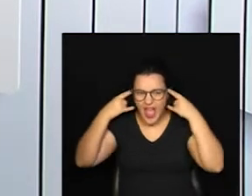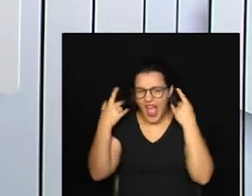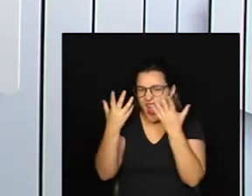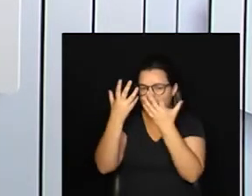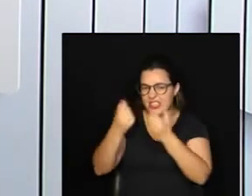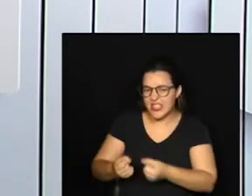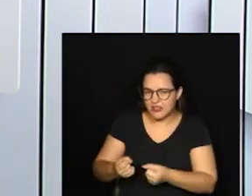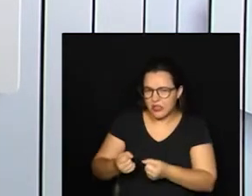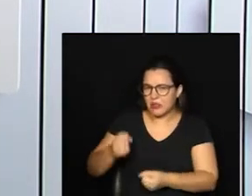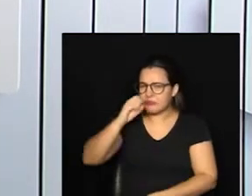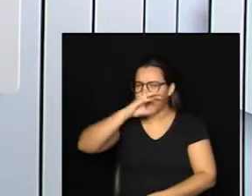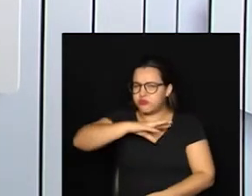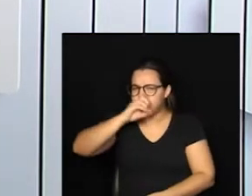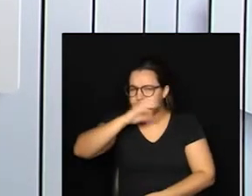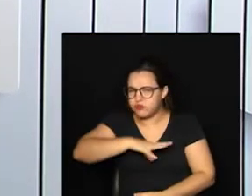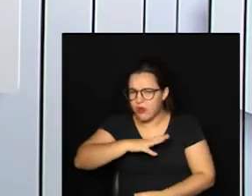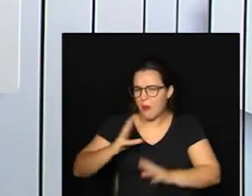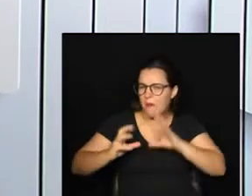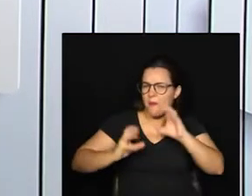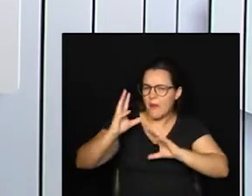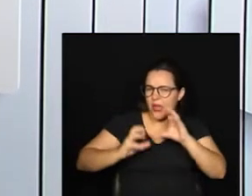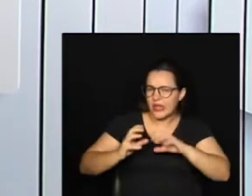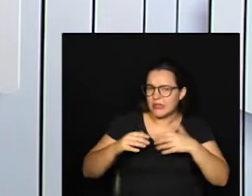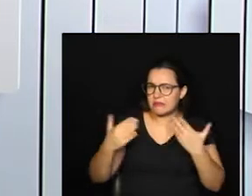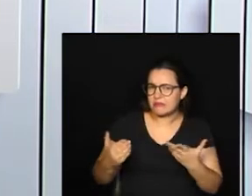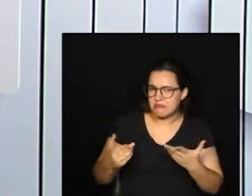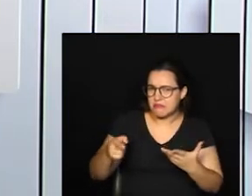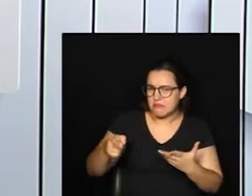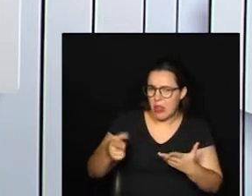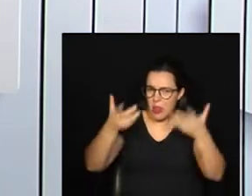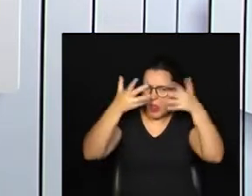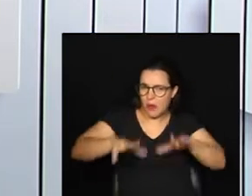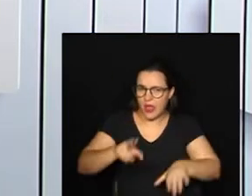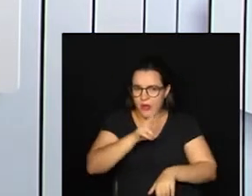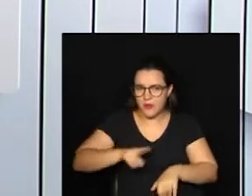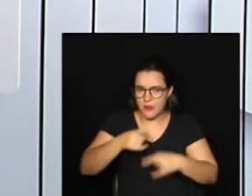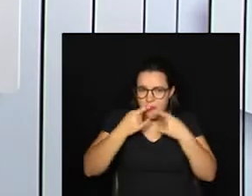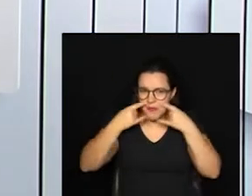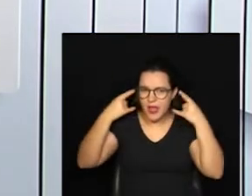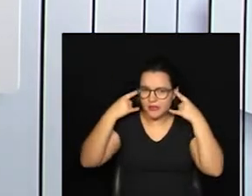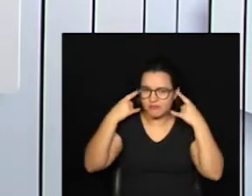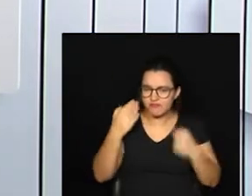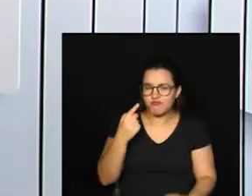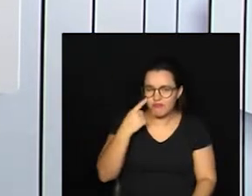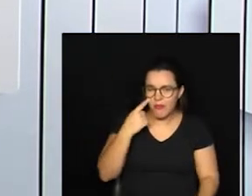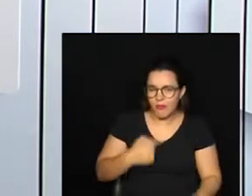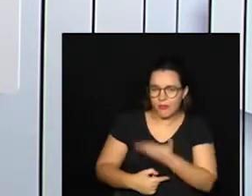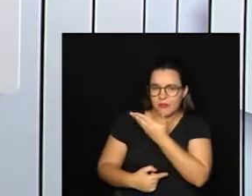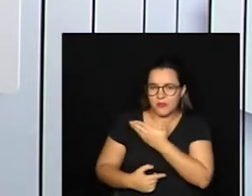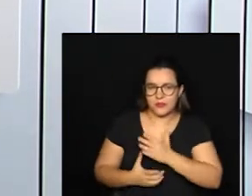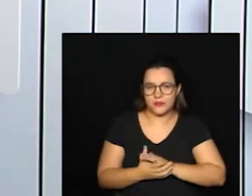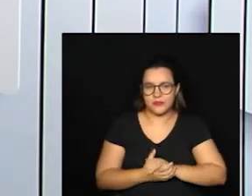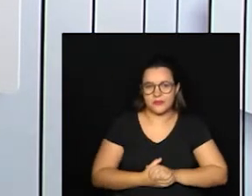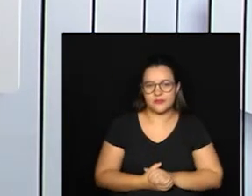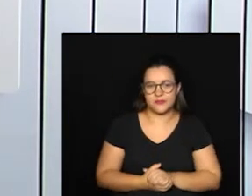máscaras. Será que já houve algum caso onde o cliente se recusou a utilizá-la? Confira.